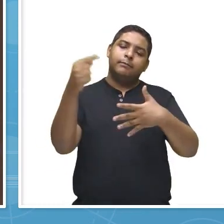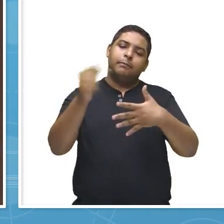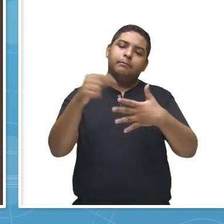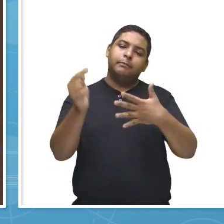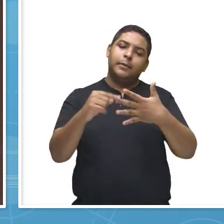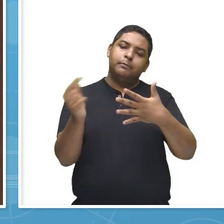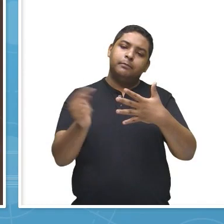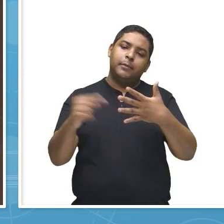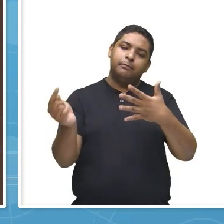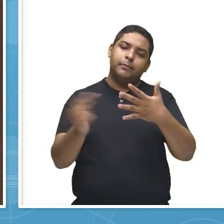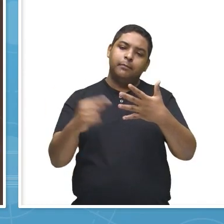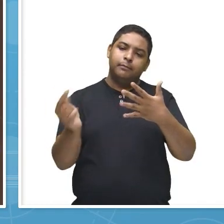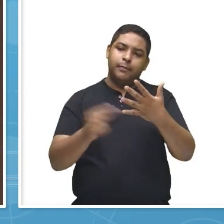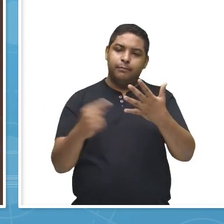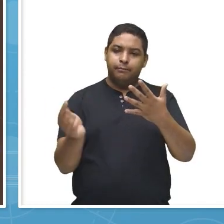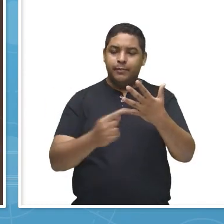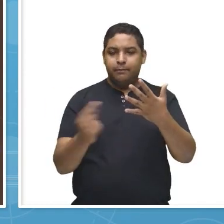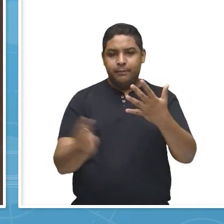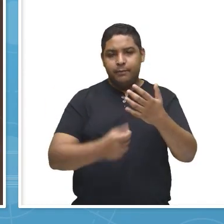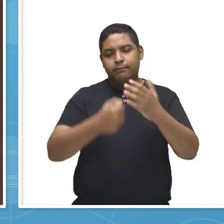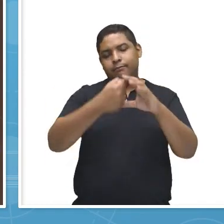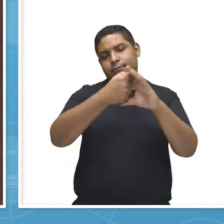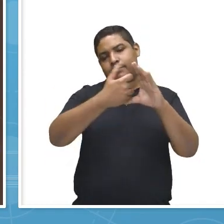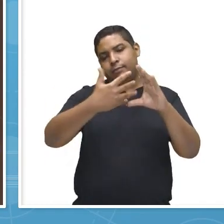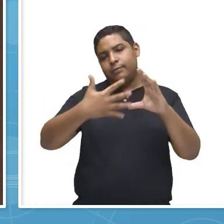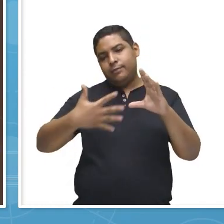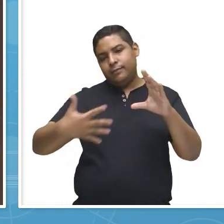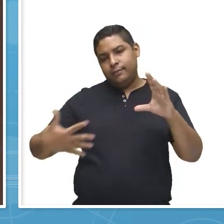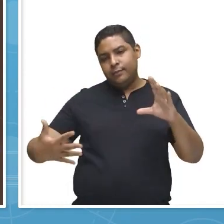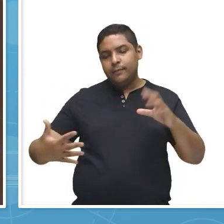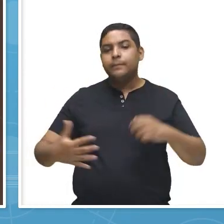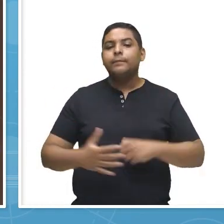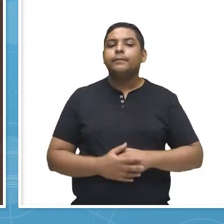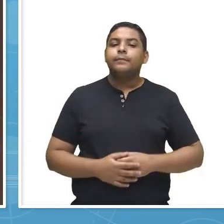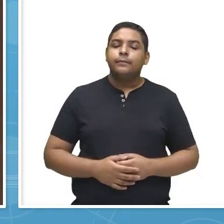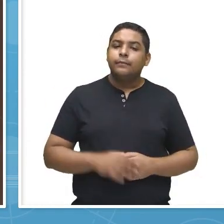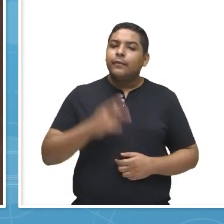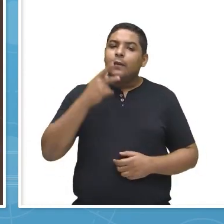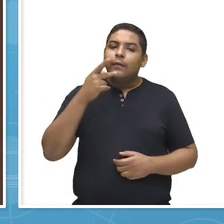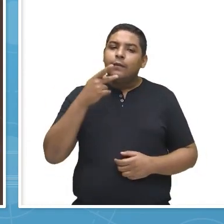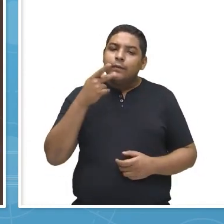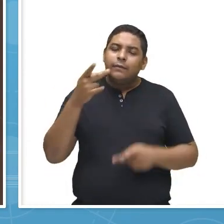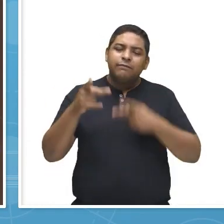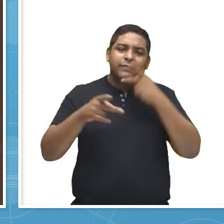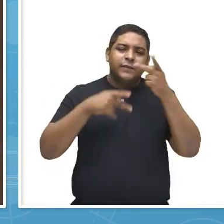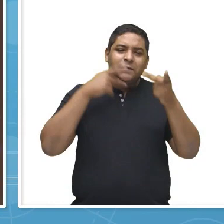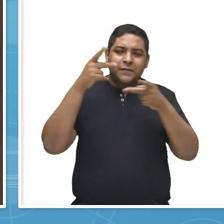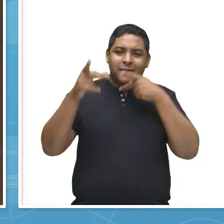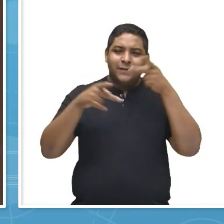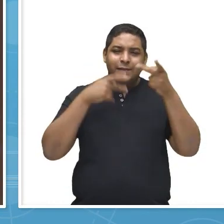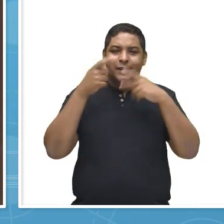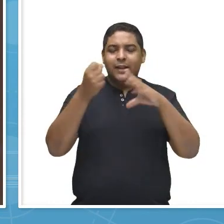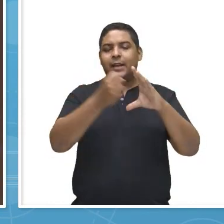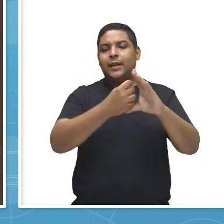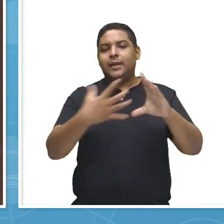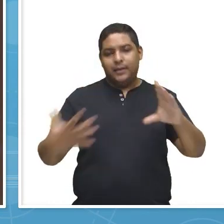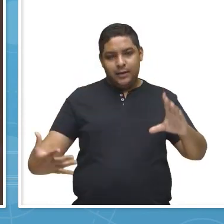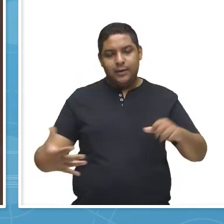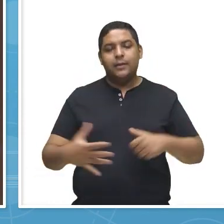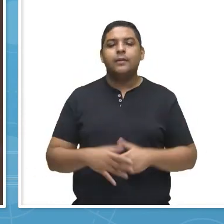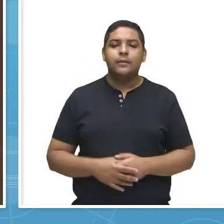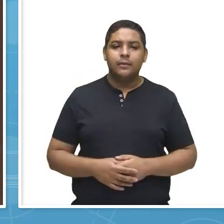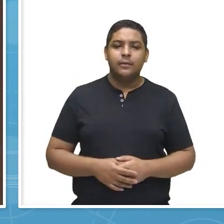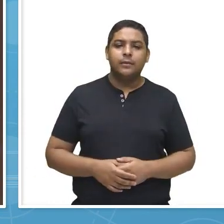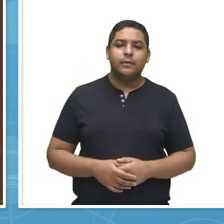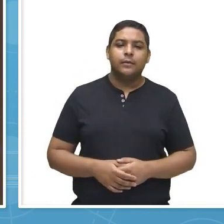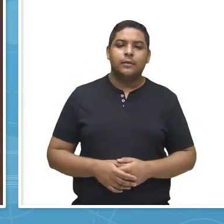as características do capitalismo, né? A gente falou tanta coisa na aula de hoje sobre as características, né?